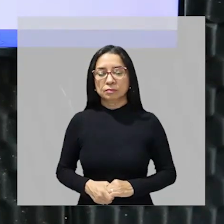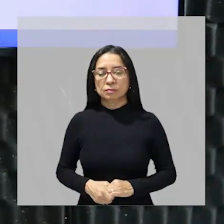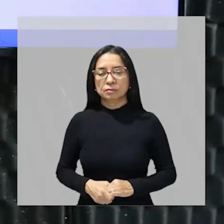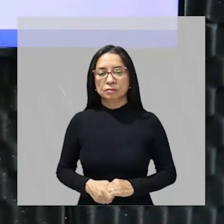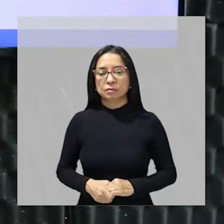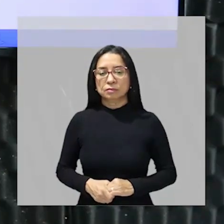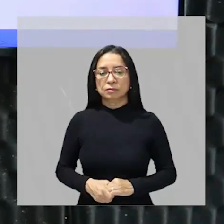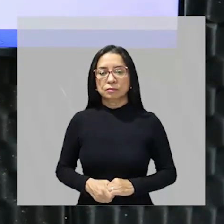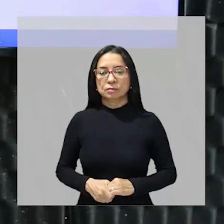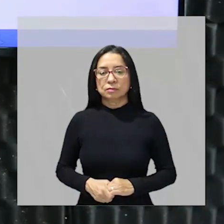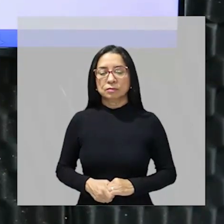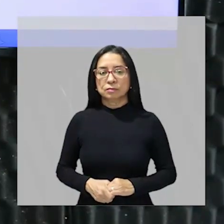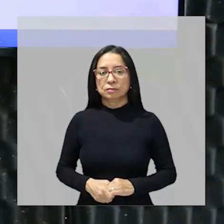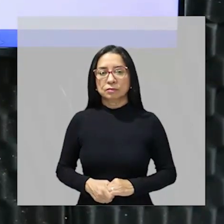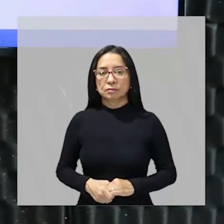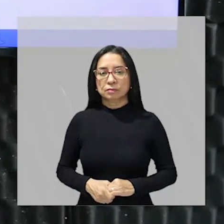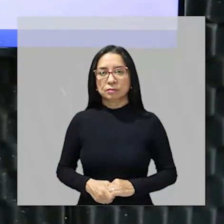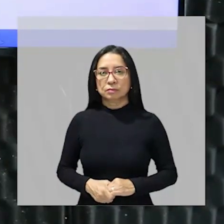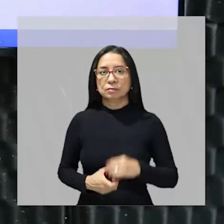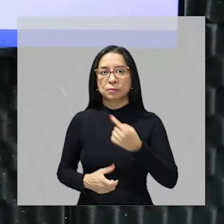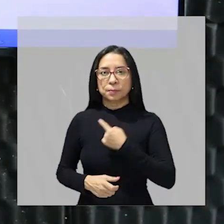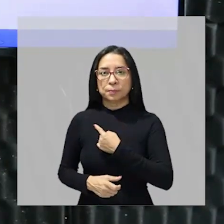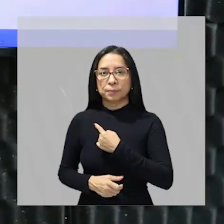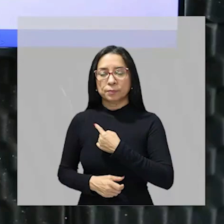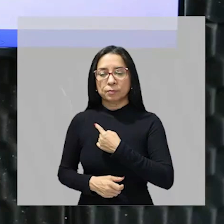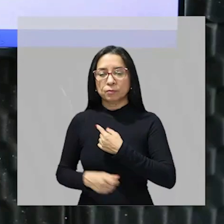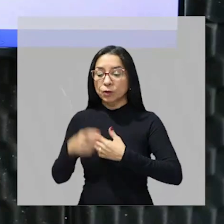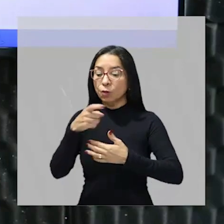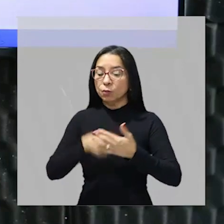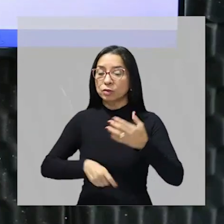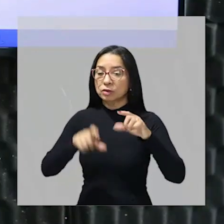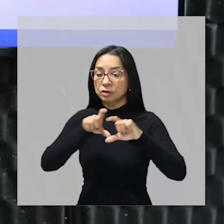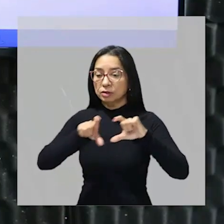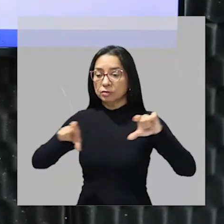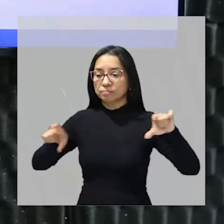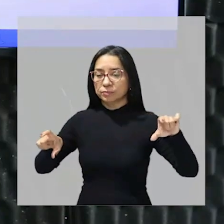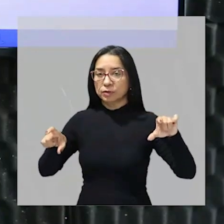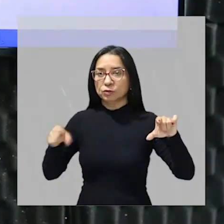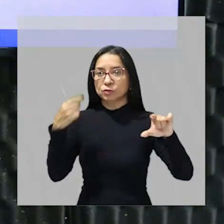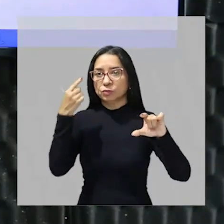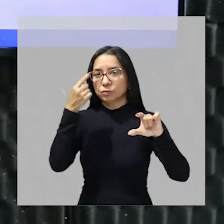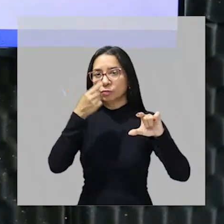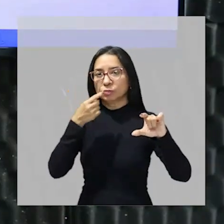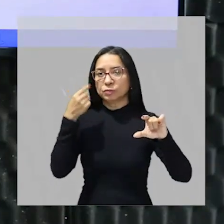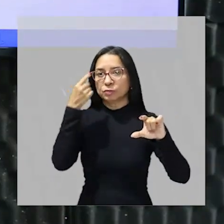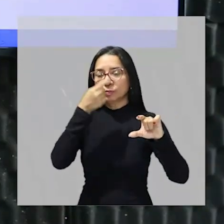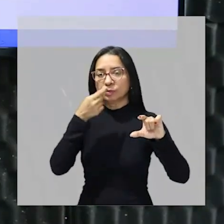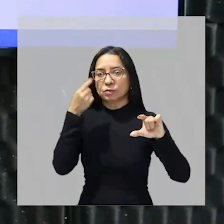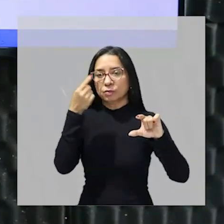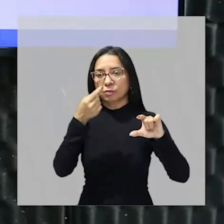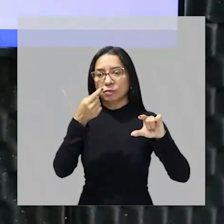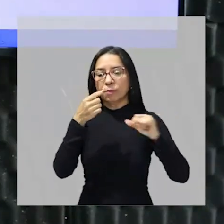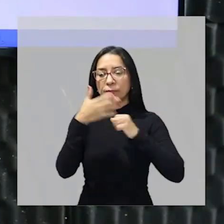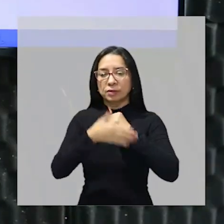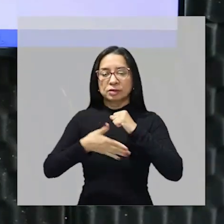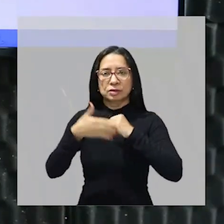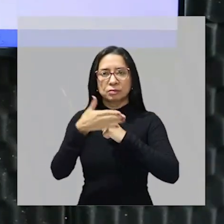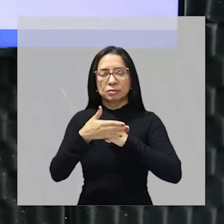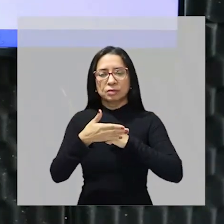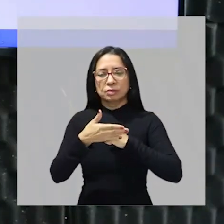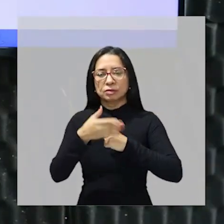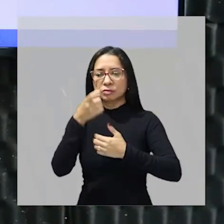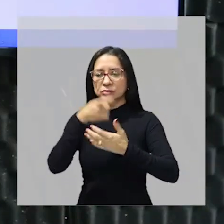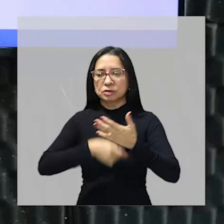la respuesta de nuestra alma. Então, basicamente, aqui coloca, o texto